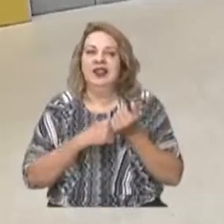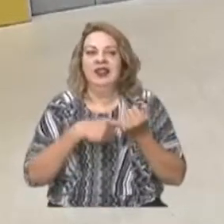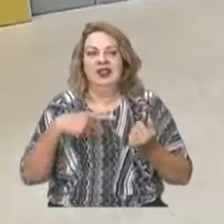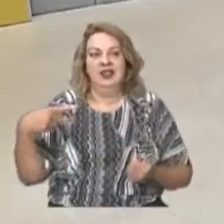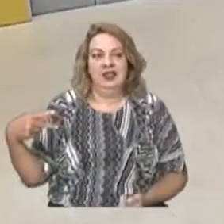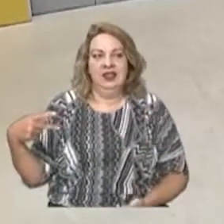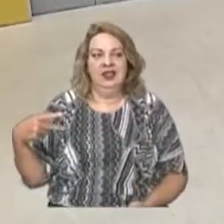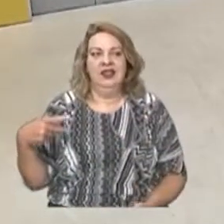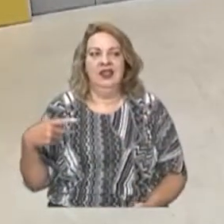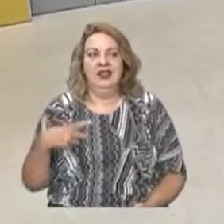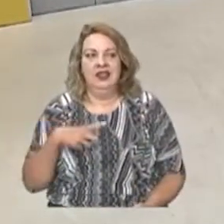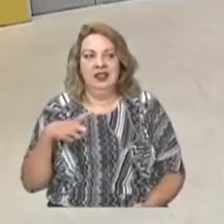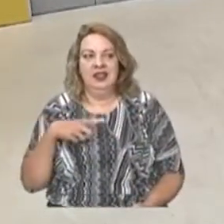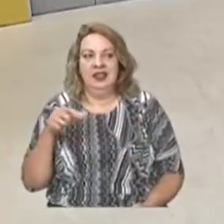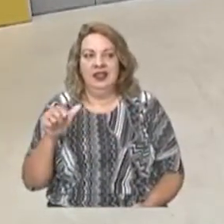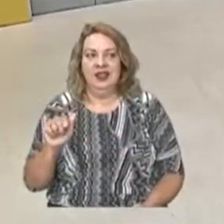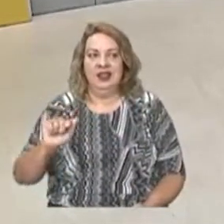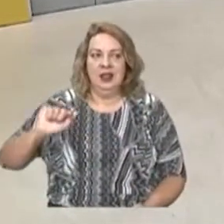Cap.